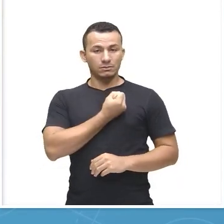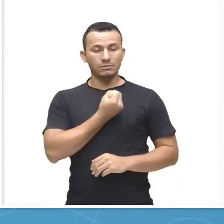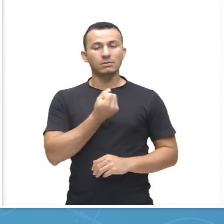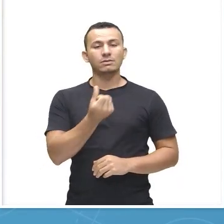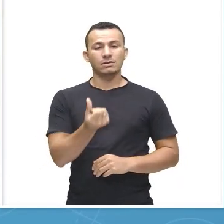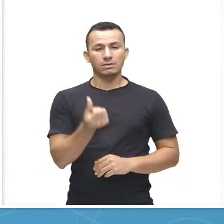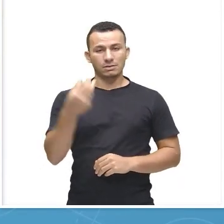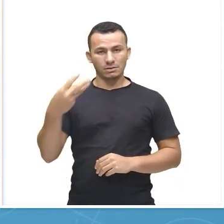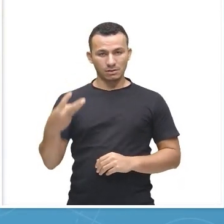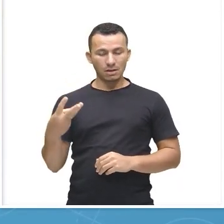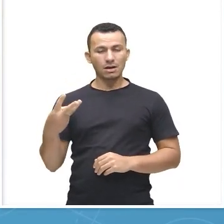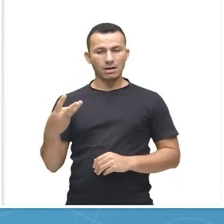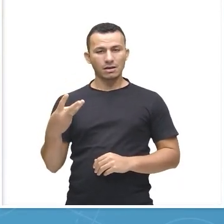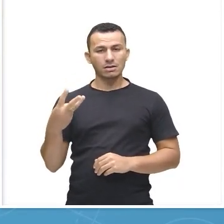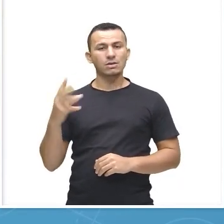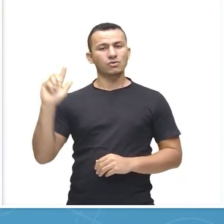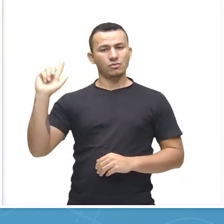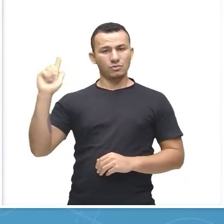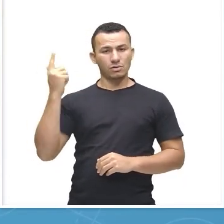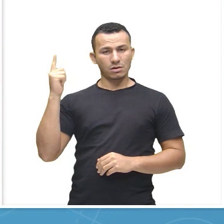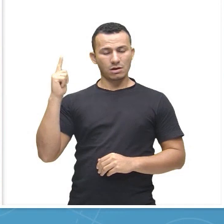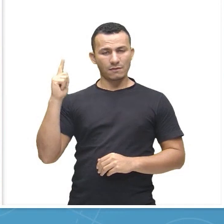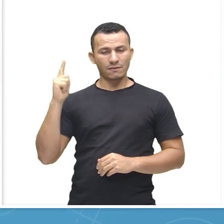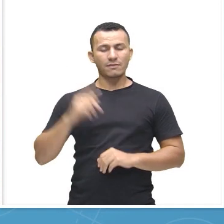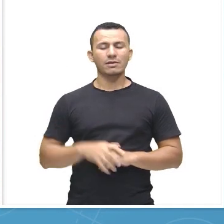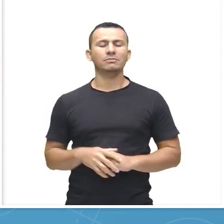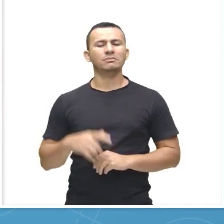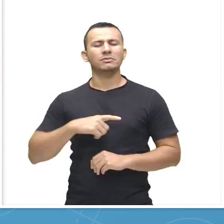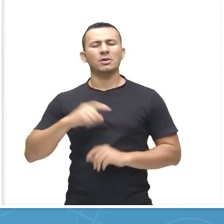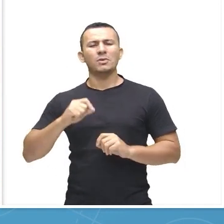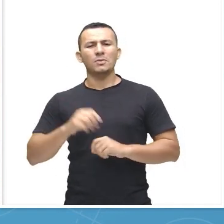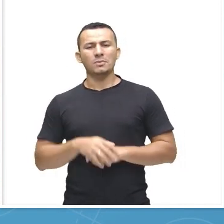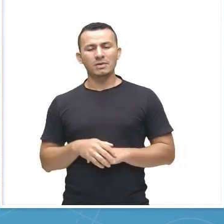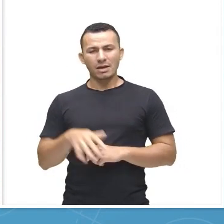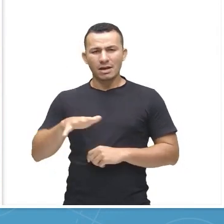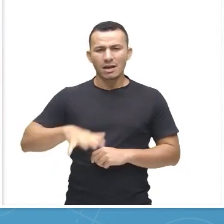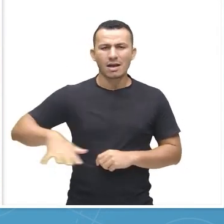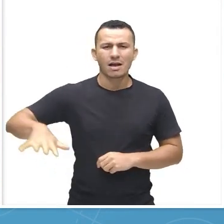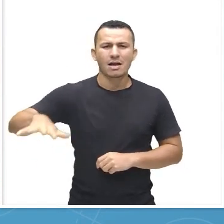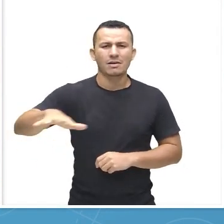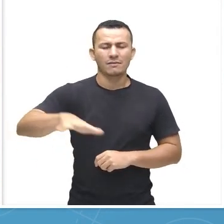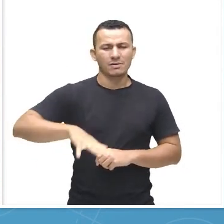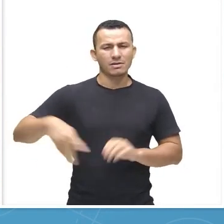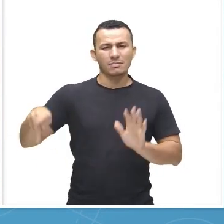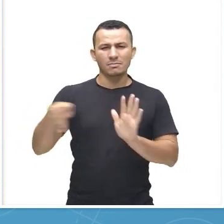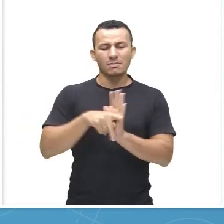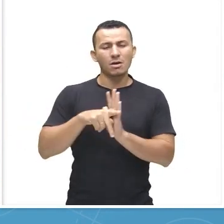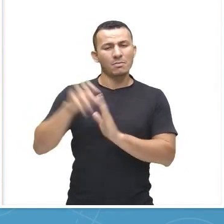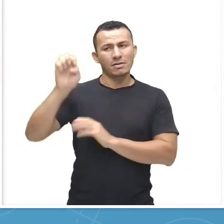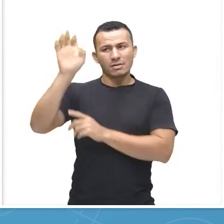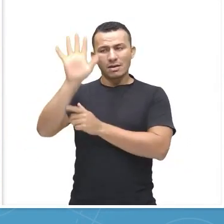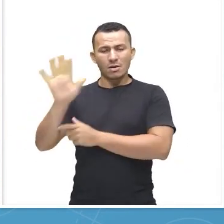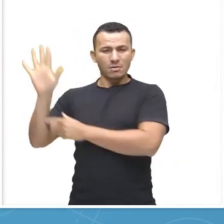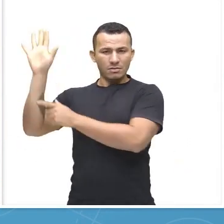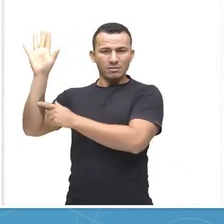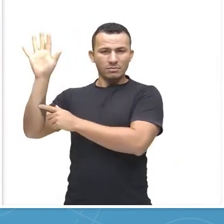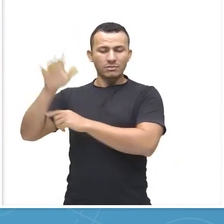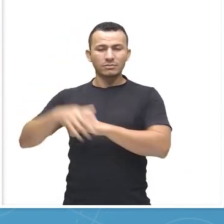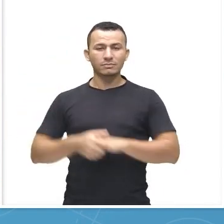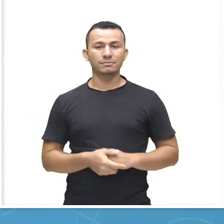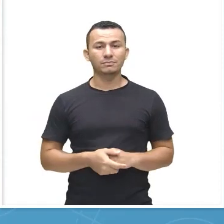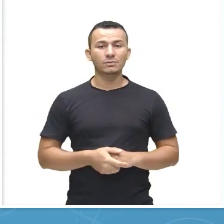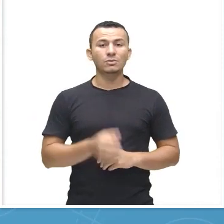63, praticando de geografia, aspectos físicos da Europa. Tá bom? Vamos lá então a